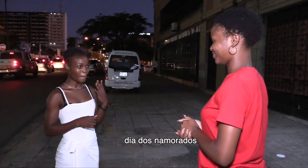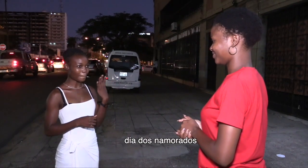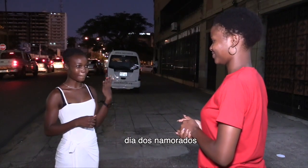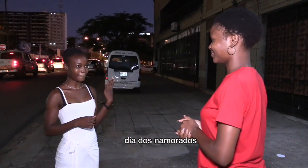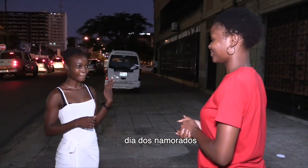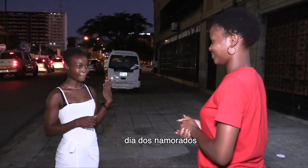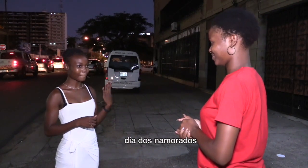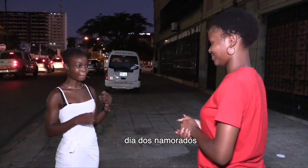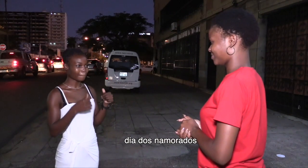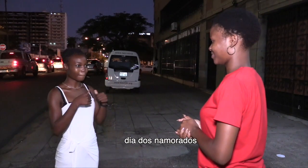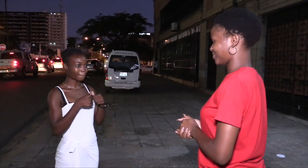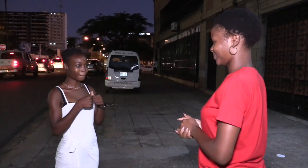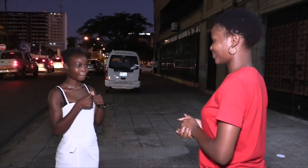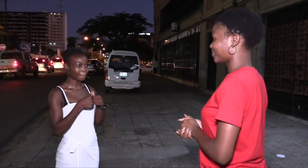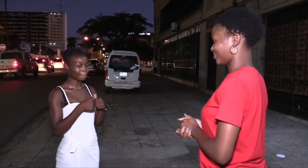Dia dos Namorados.